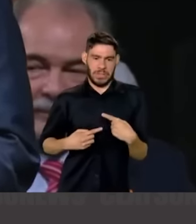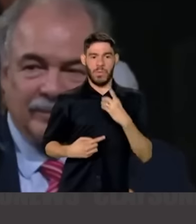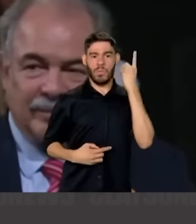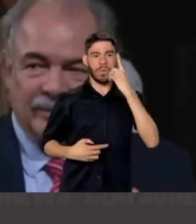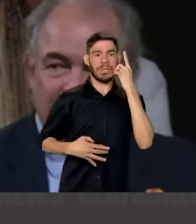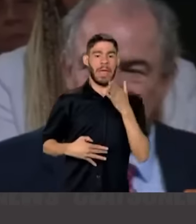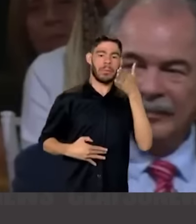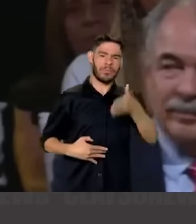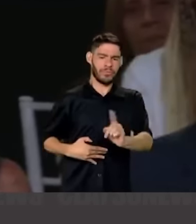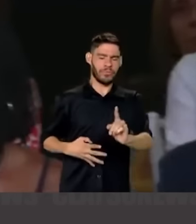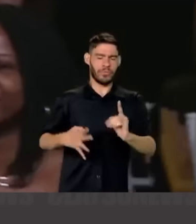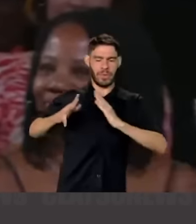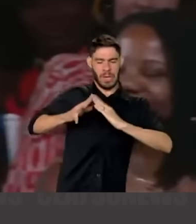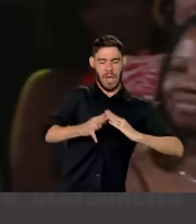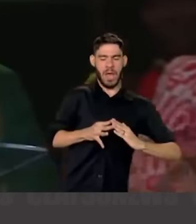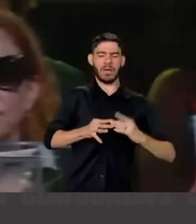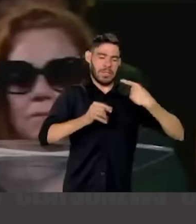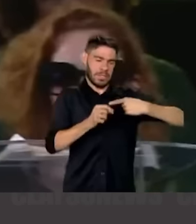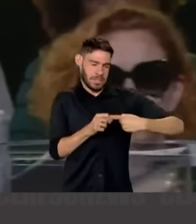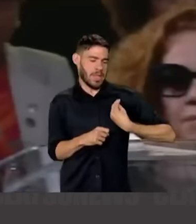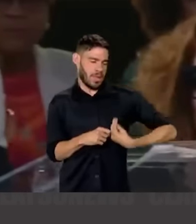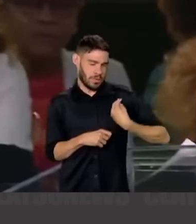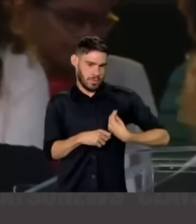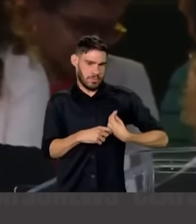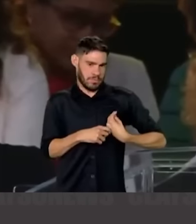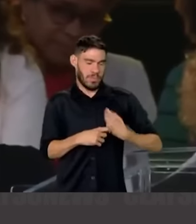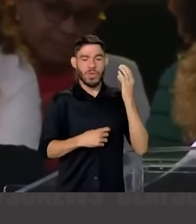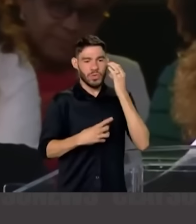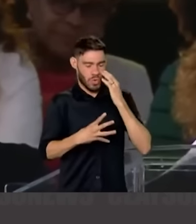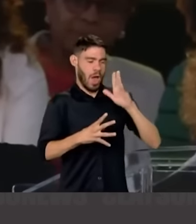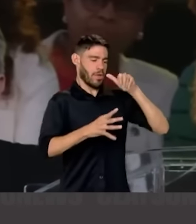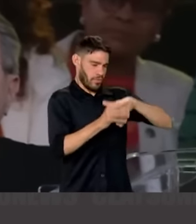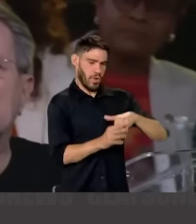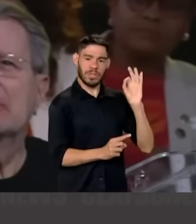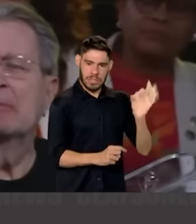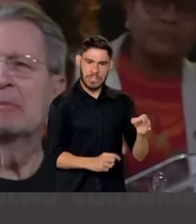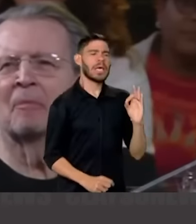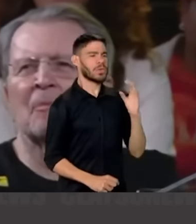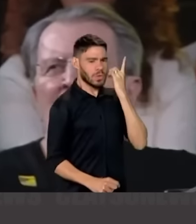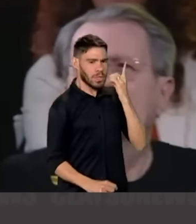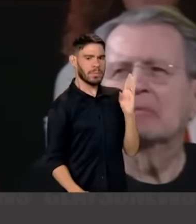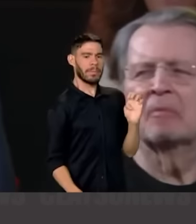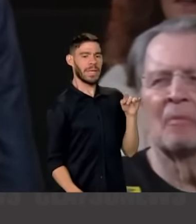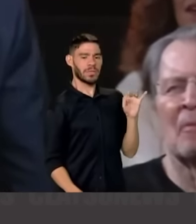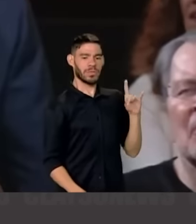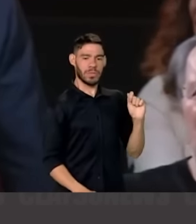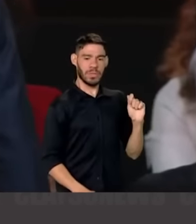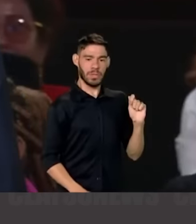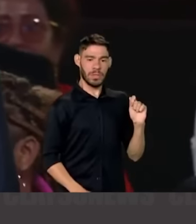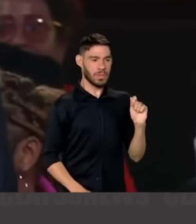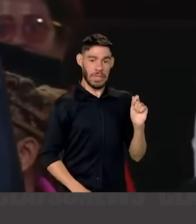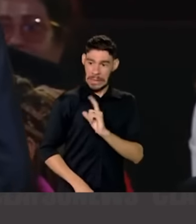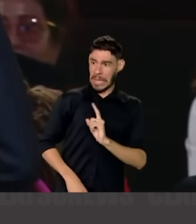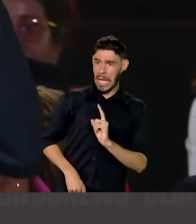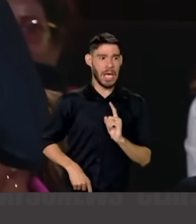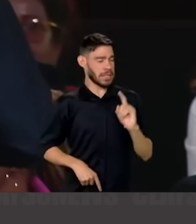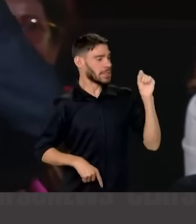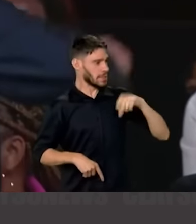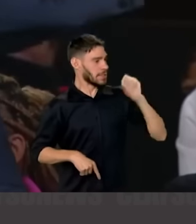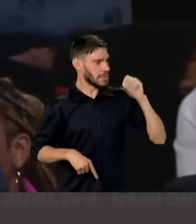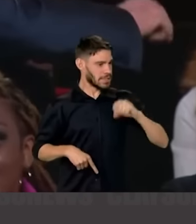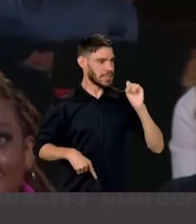vão ficar cada um na sua casa, na sua cidade, e pelo celular e vota. Não é assim, Benedita da Silva. Não é assim, Benedita da Silva. É assim,